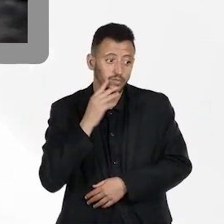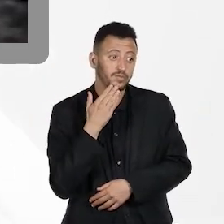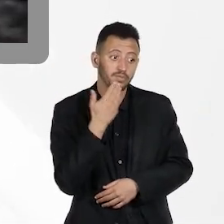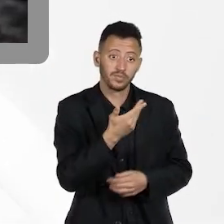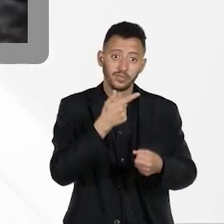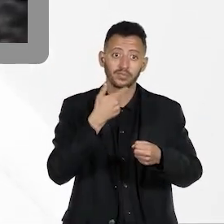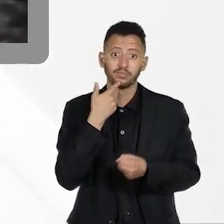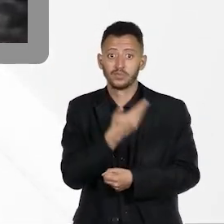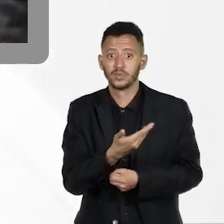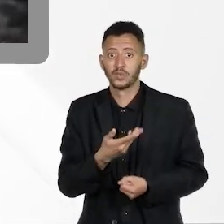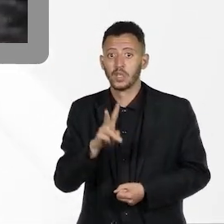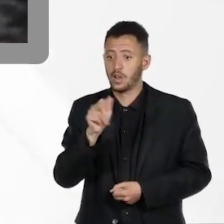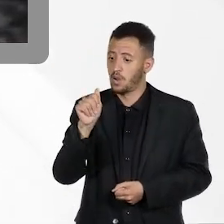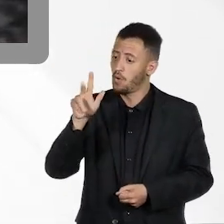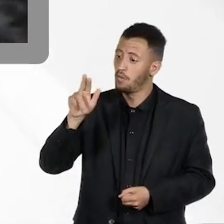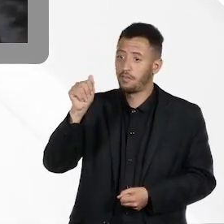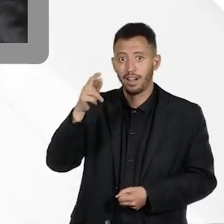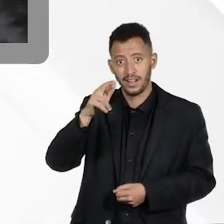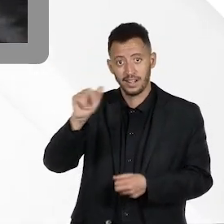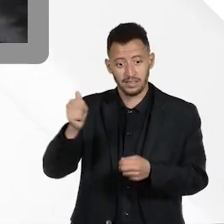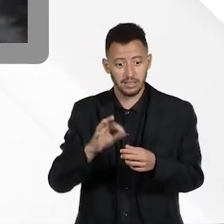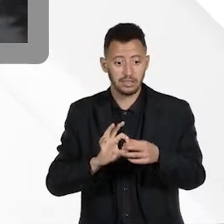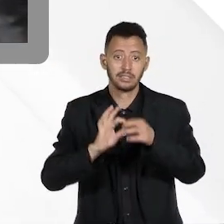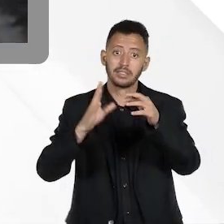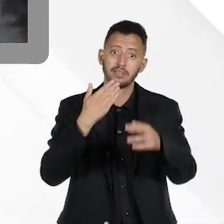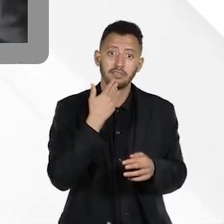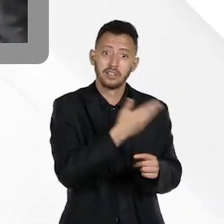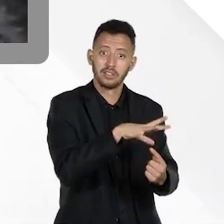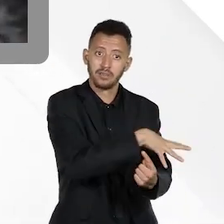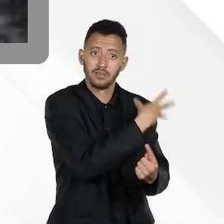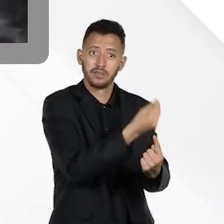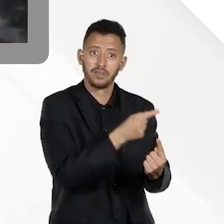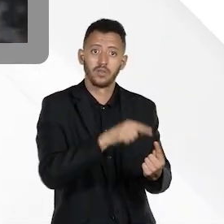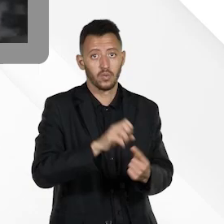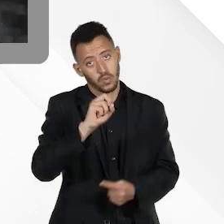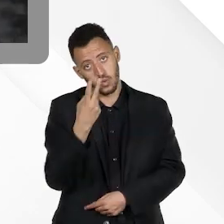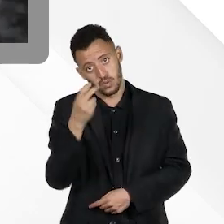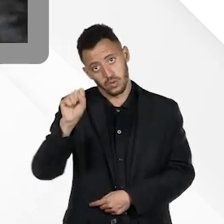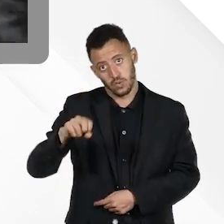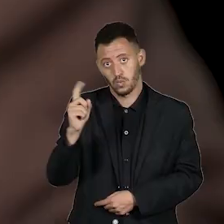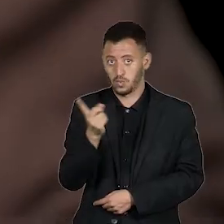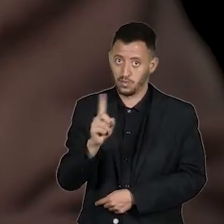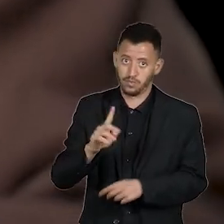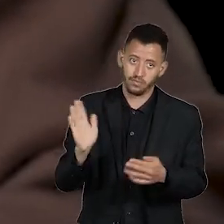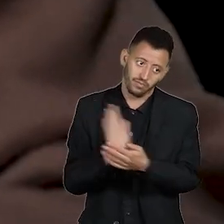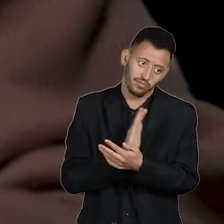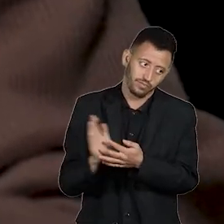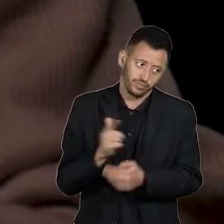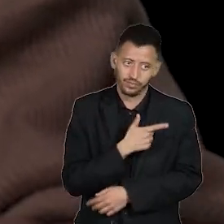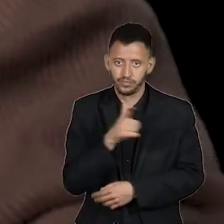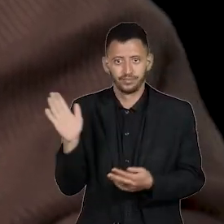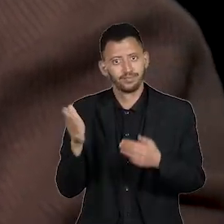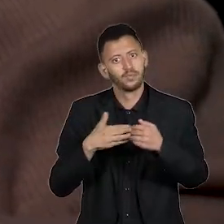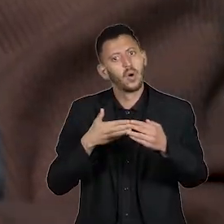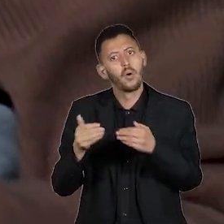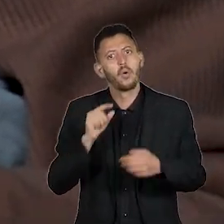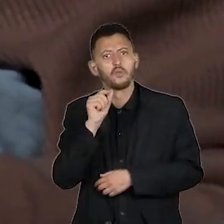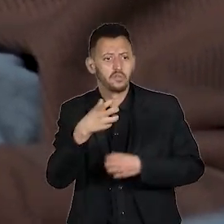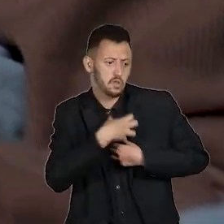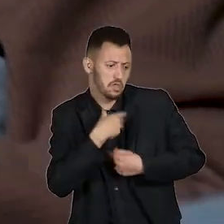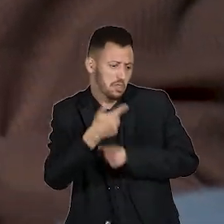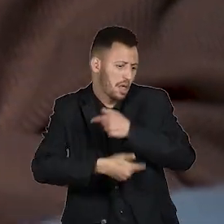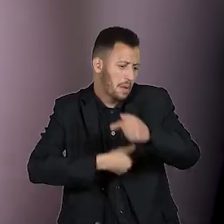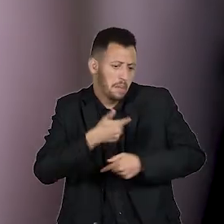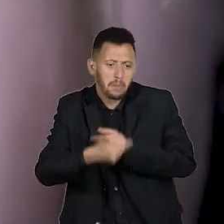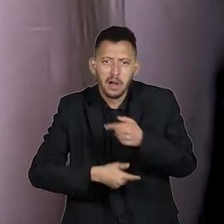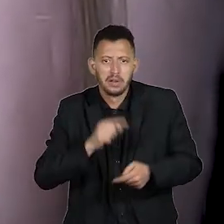Ao decidir, ele vai expedir esse alvará autorizando essa representação artística ou não. Fora nesses casos, qualquer